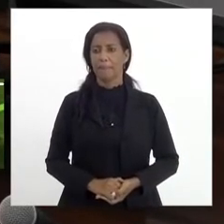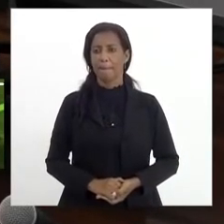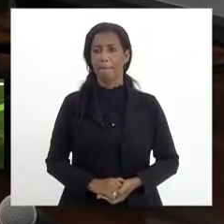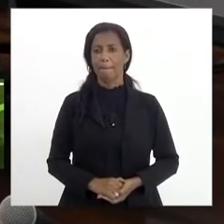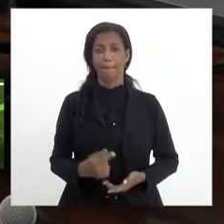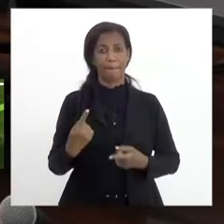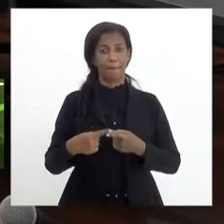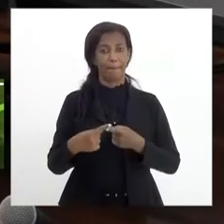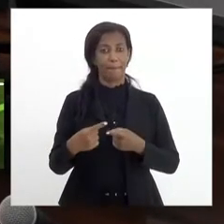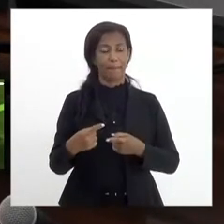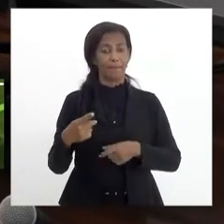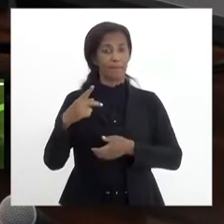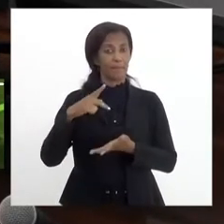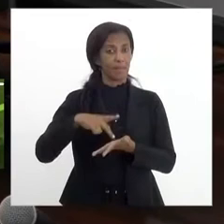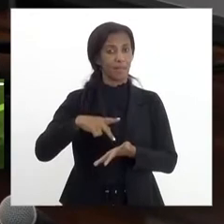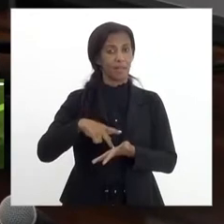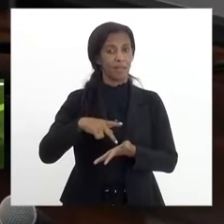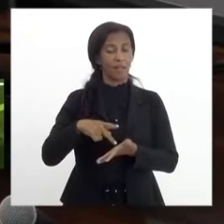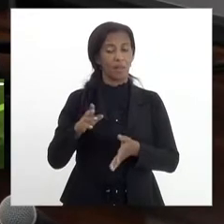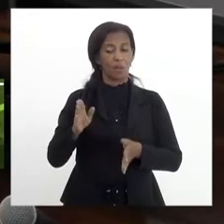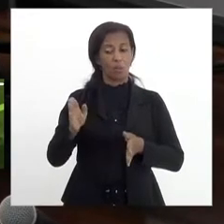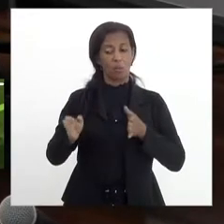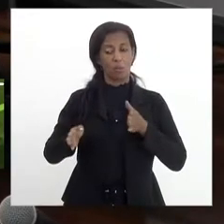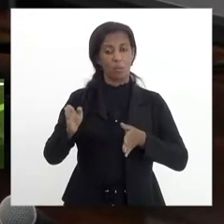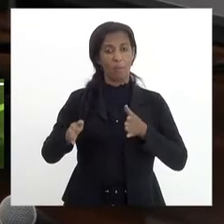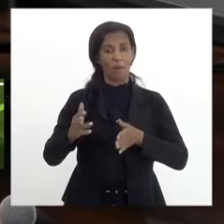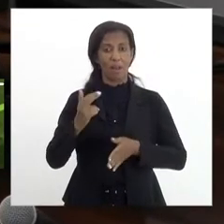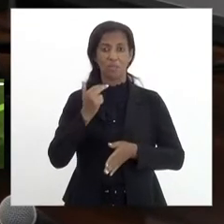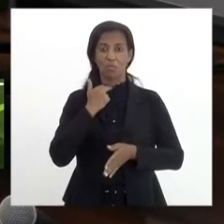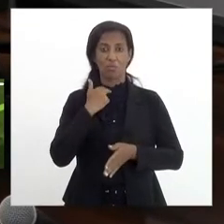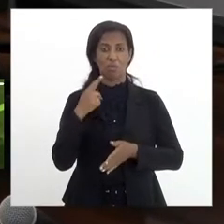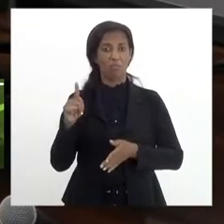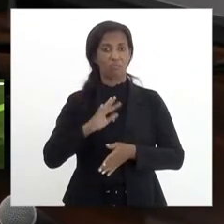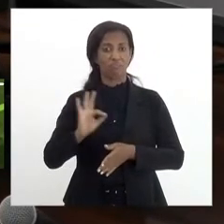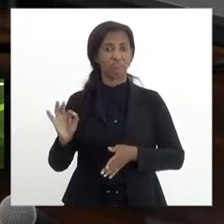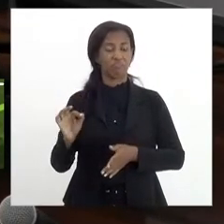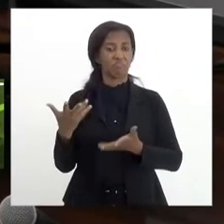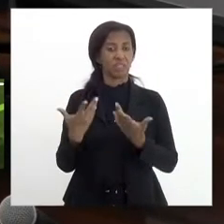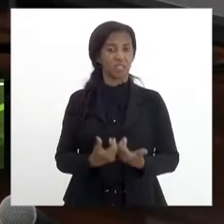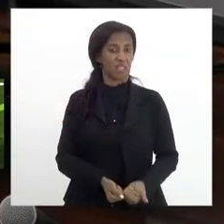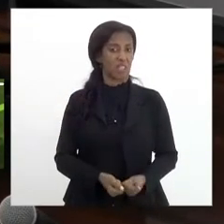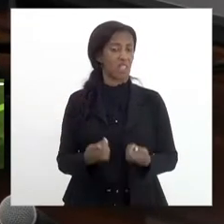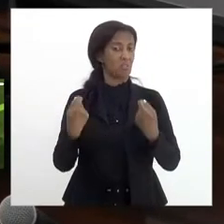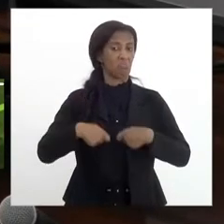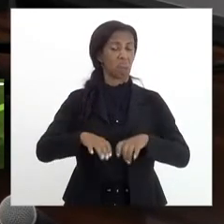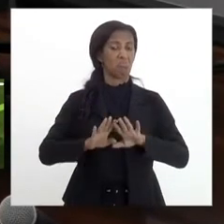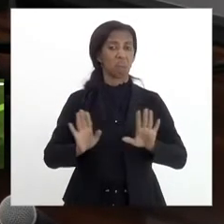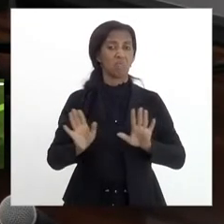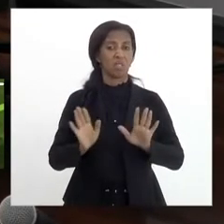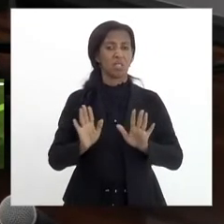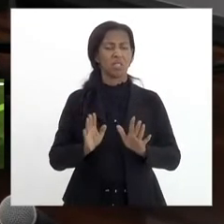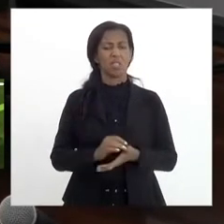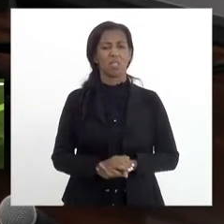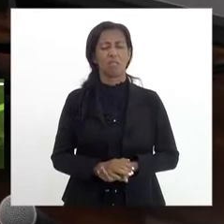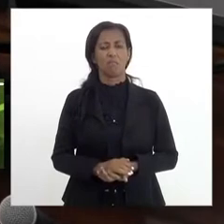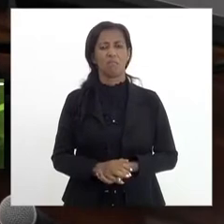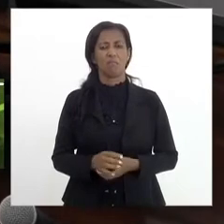Porque, na verdade, o prazo ele não pode ser levado mais em conta. Não tem mais necessidade. Então, eu quero encaminhar meu